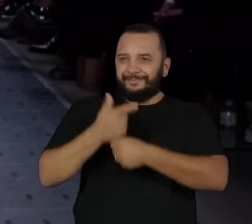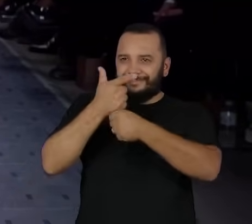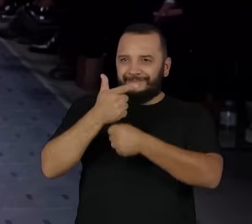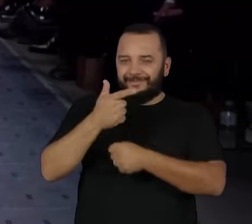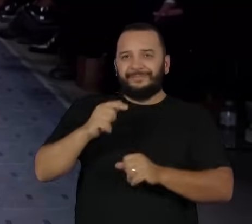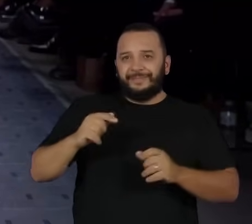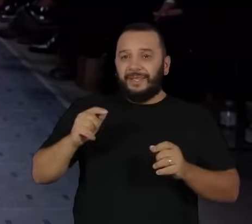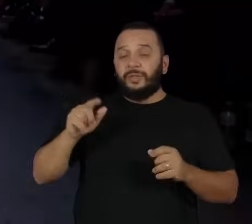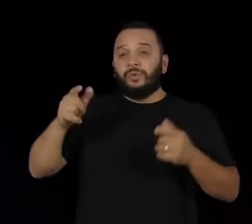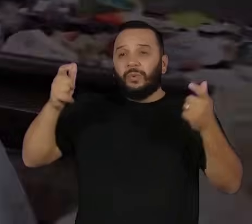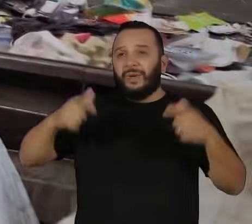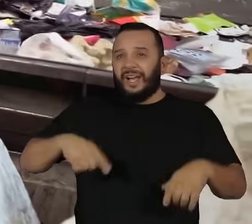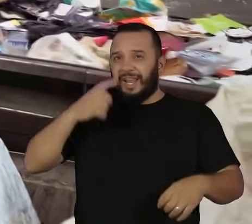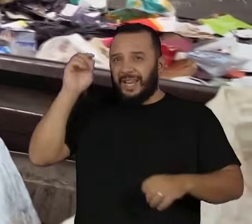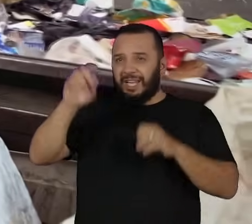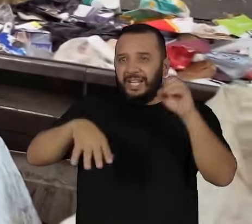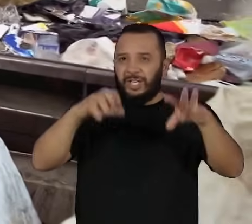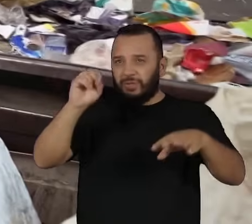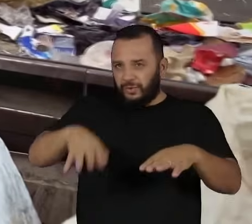de aterros sanitários.